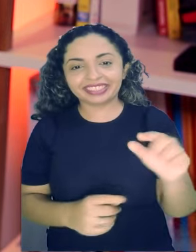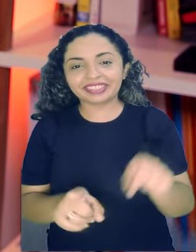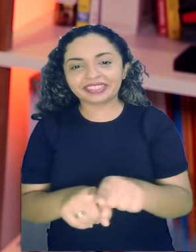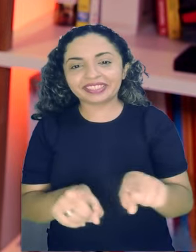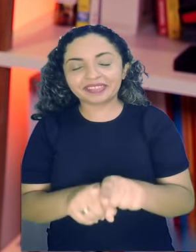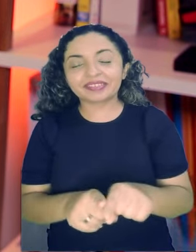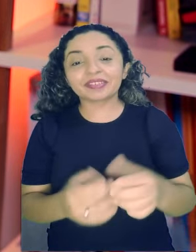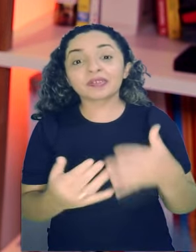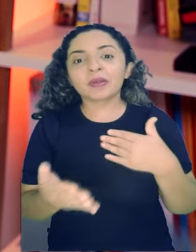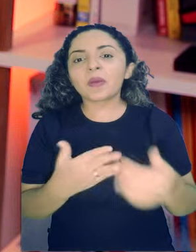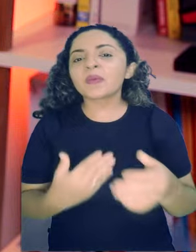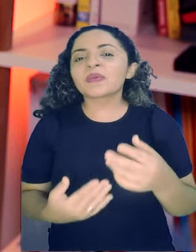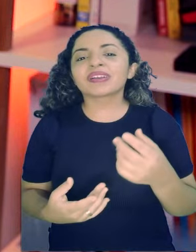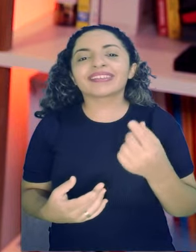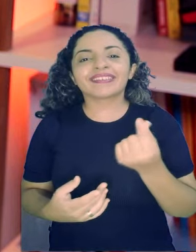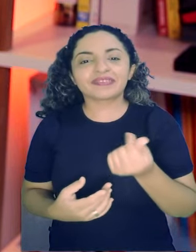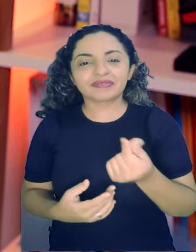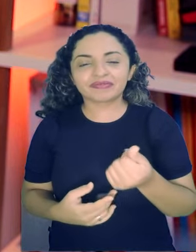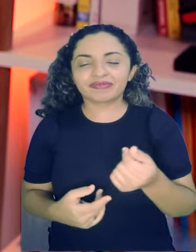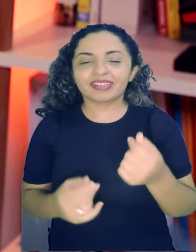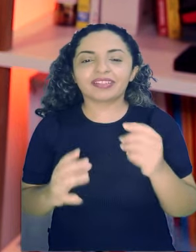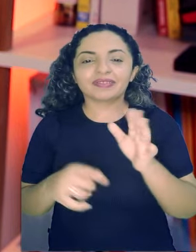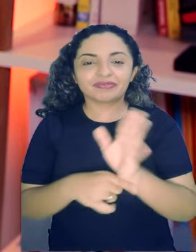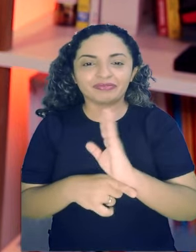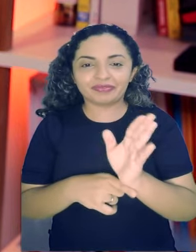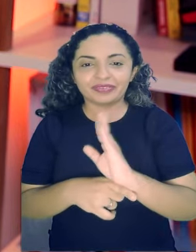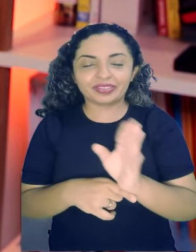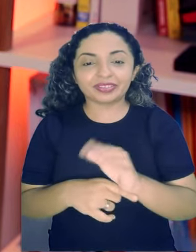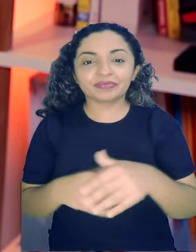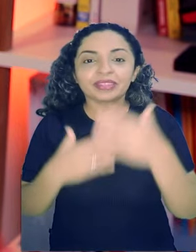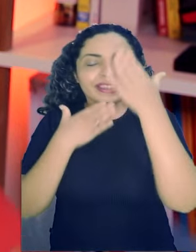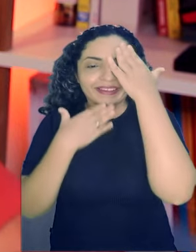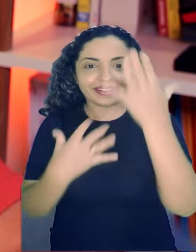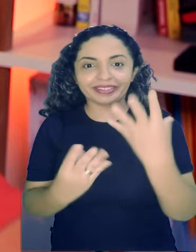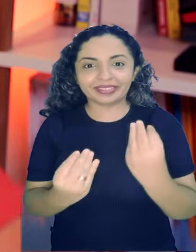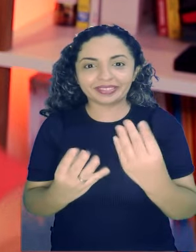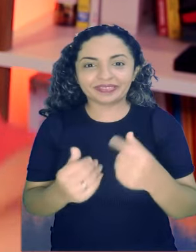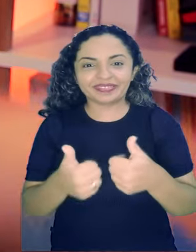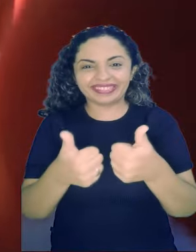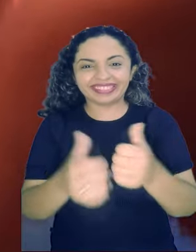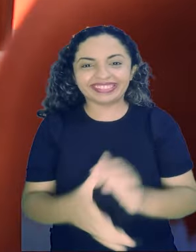também qualquer valor para esse vídeo específico. É isso aí, pessoal, agradeço demais, valeu!